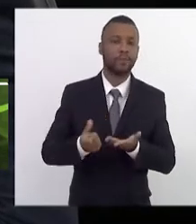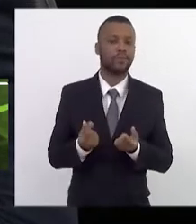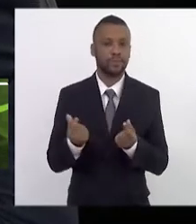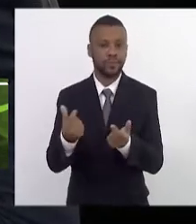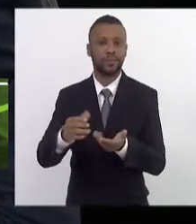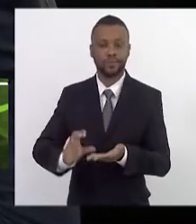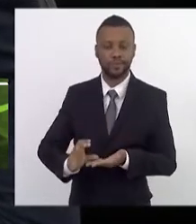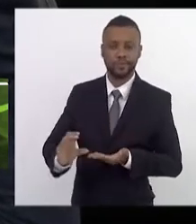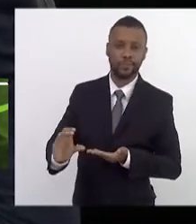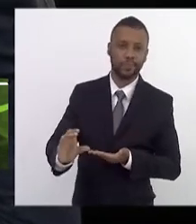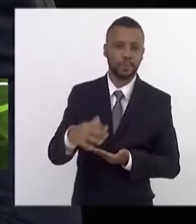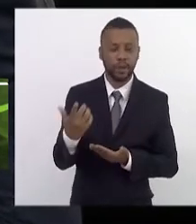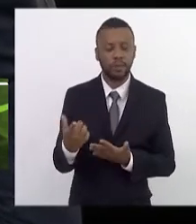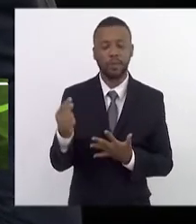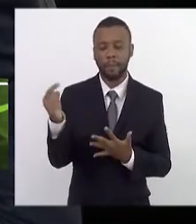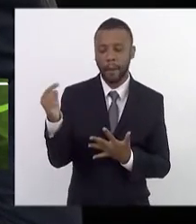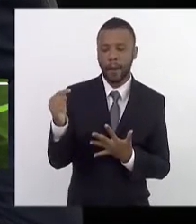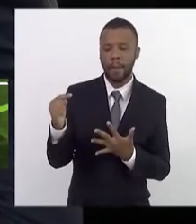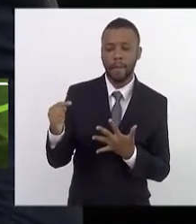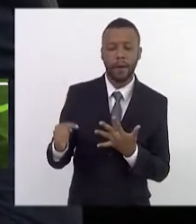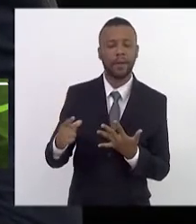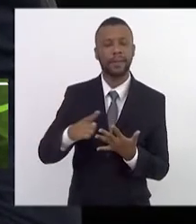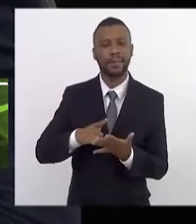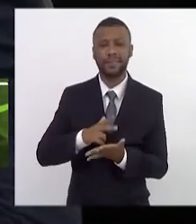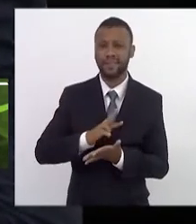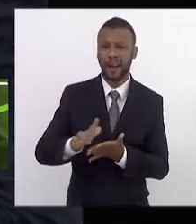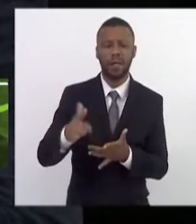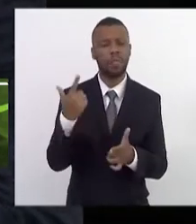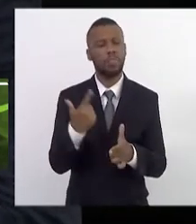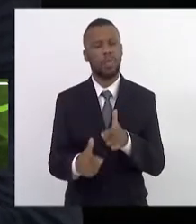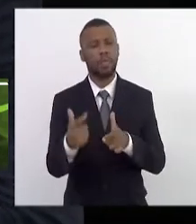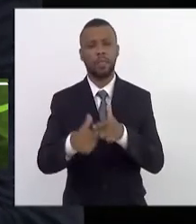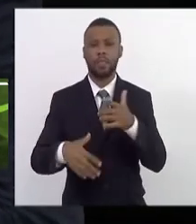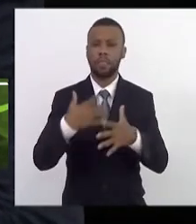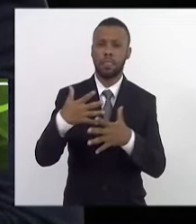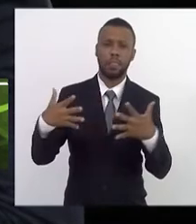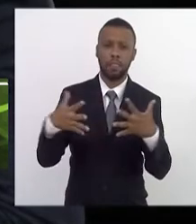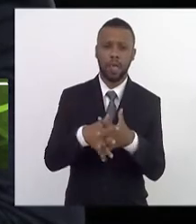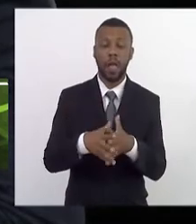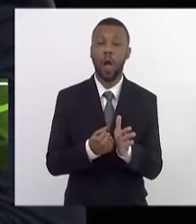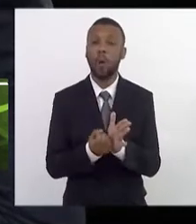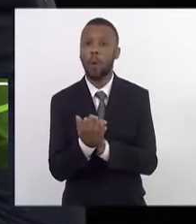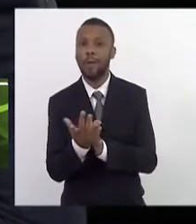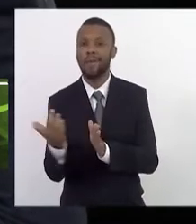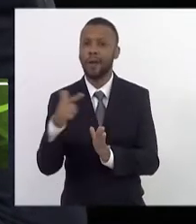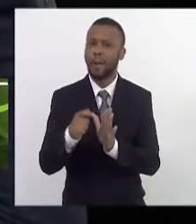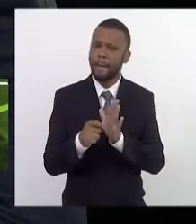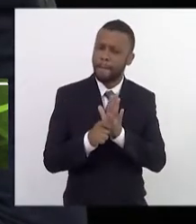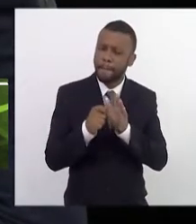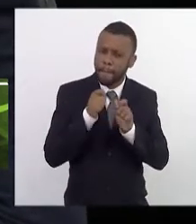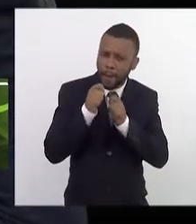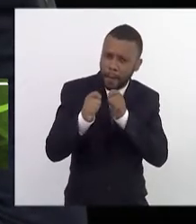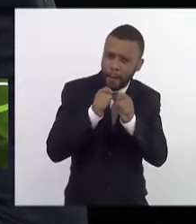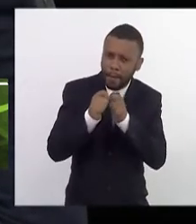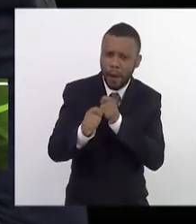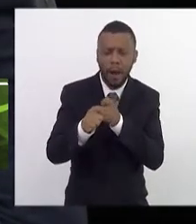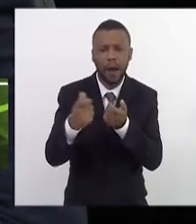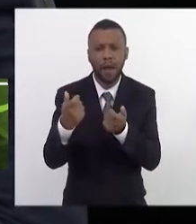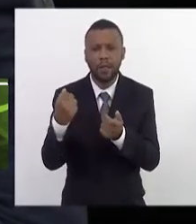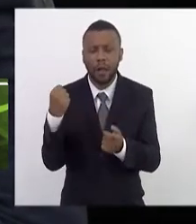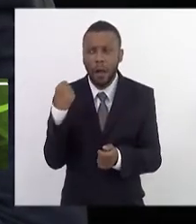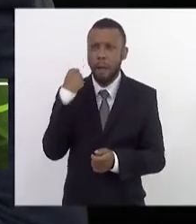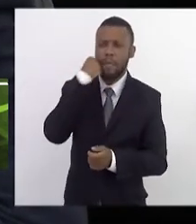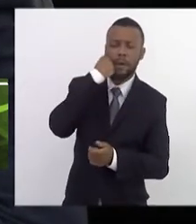isso criou uma série de transtornos. Aí a Globo veio, deu uma porrada na gente. A gente recebe, porque